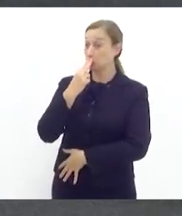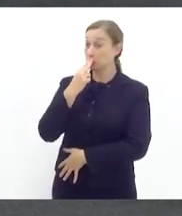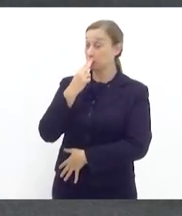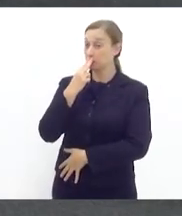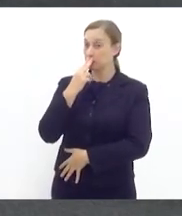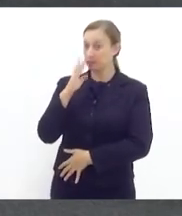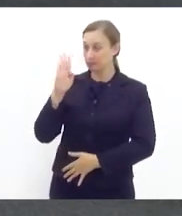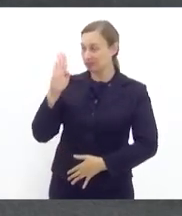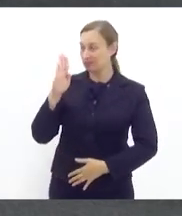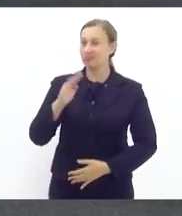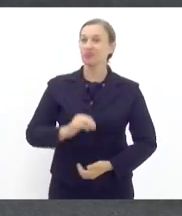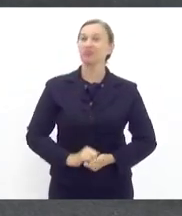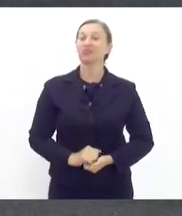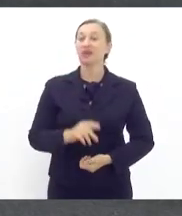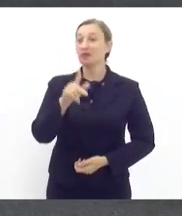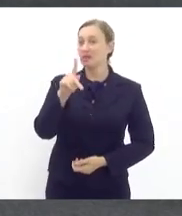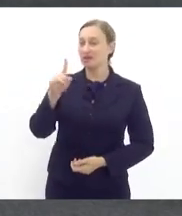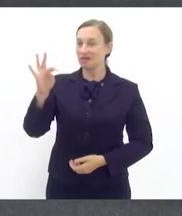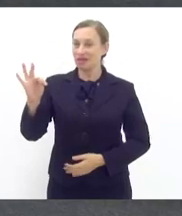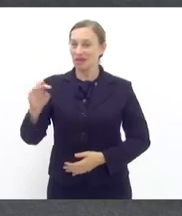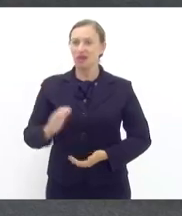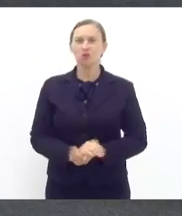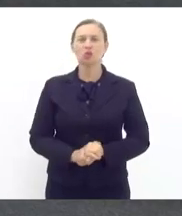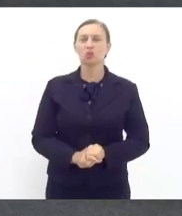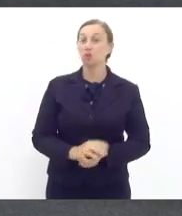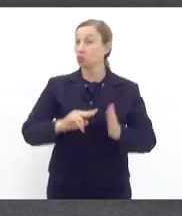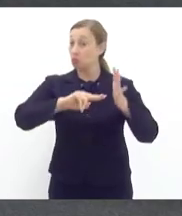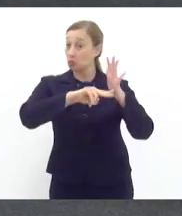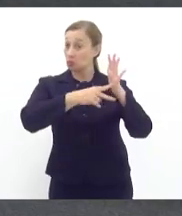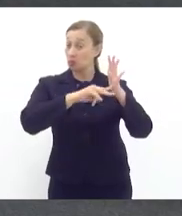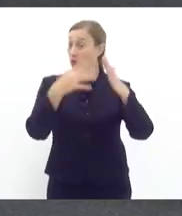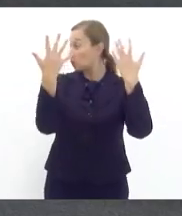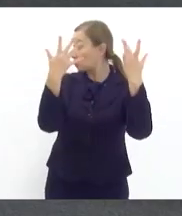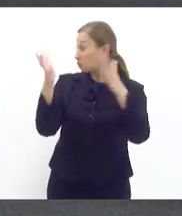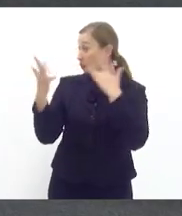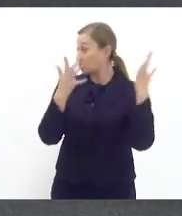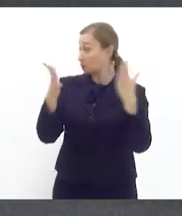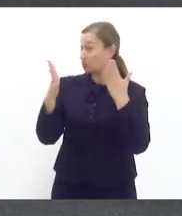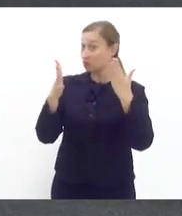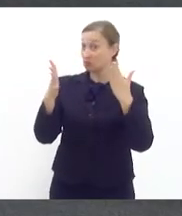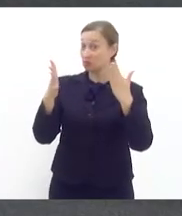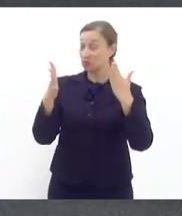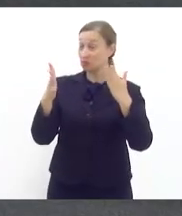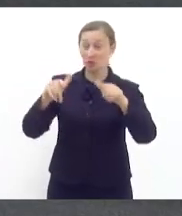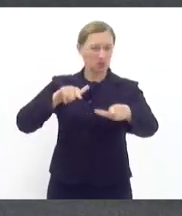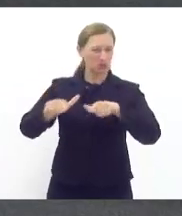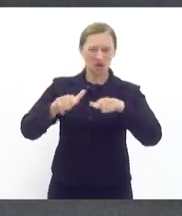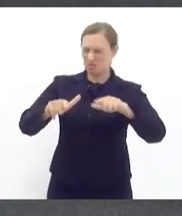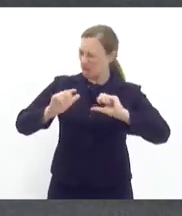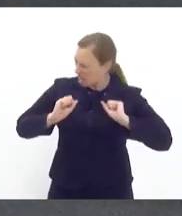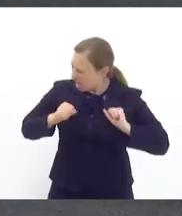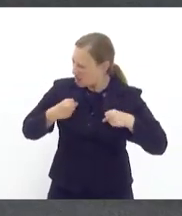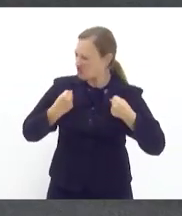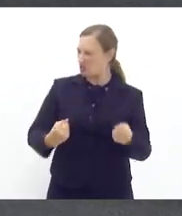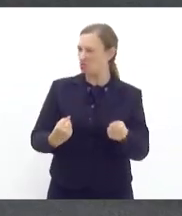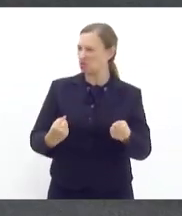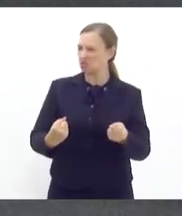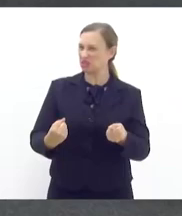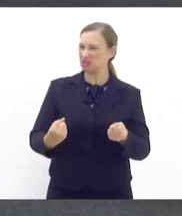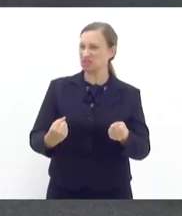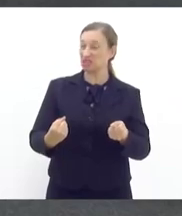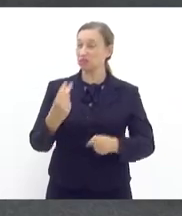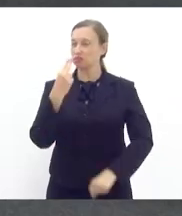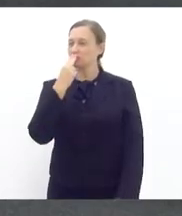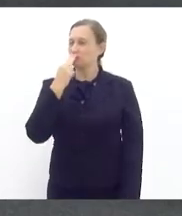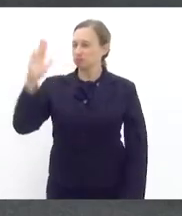o então sindicalista elogiou a disposição força e dedicação de